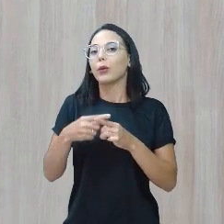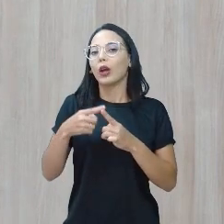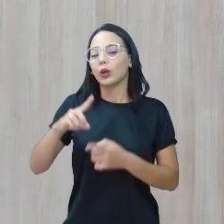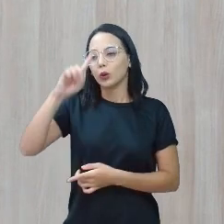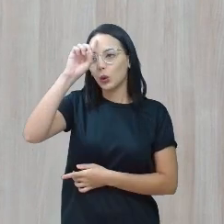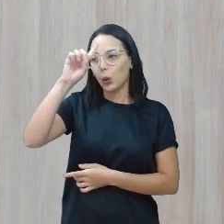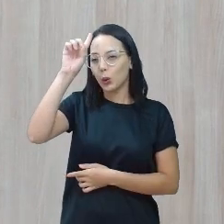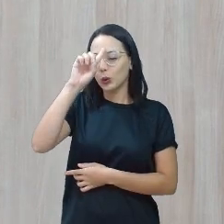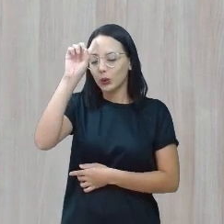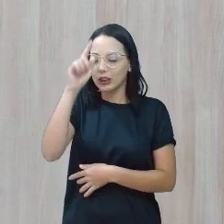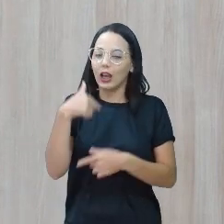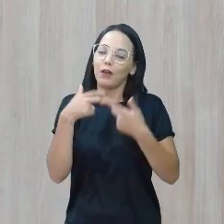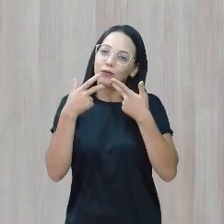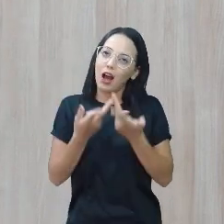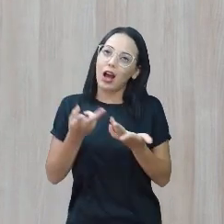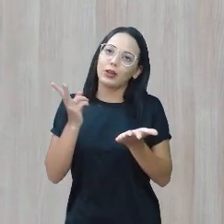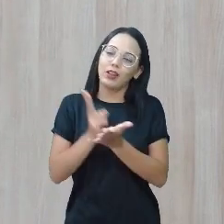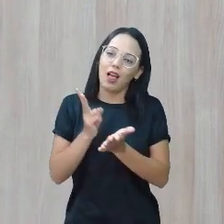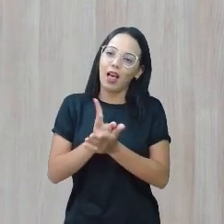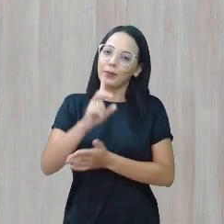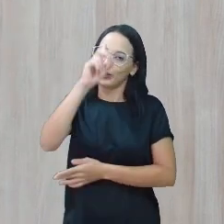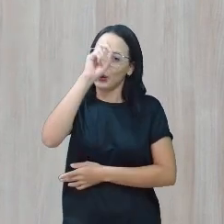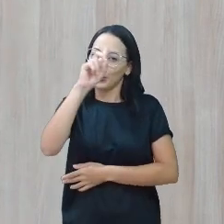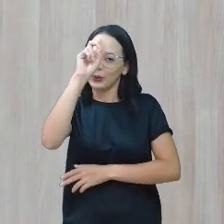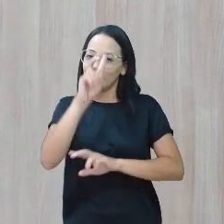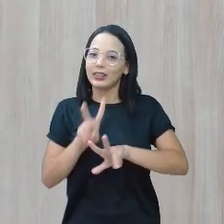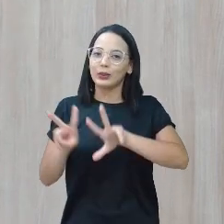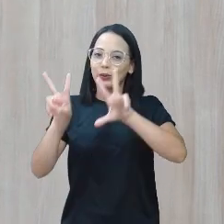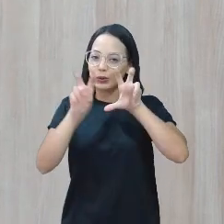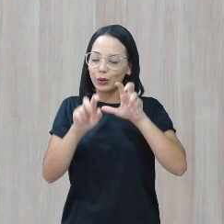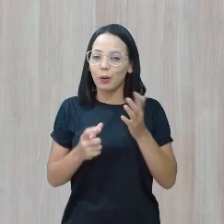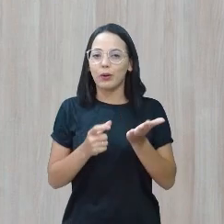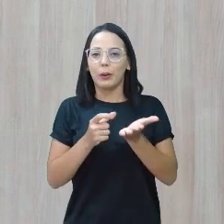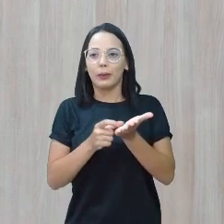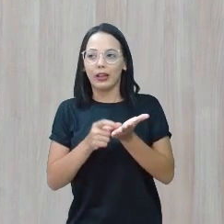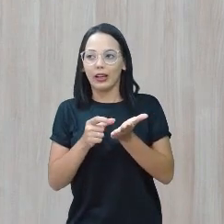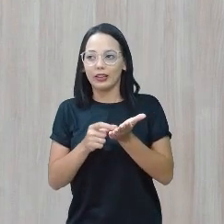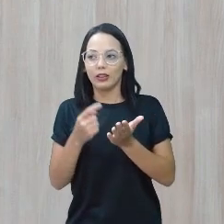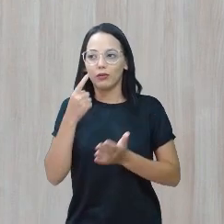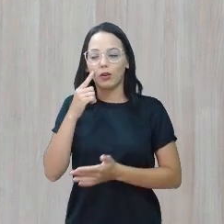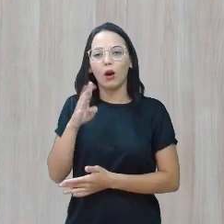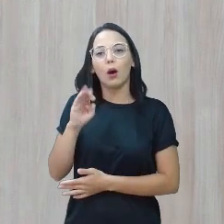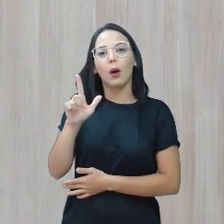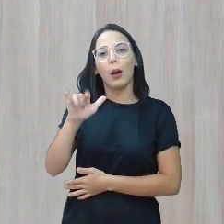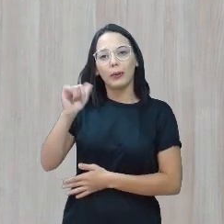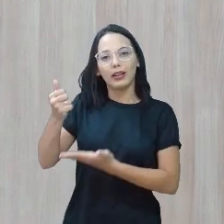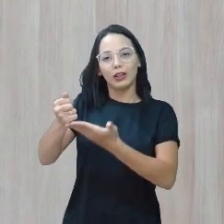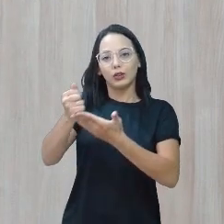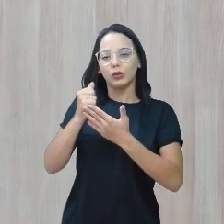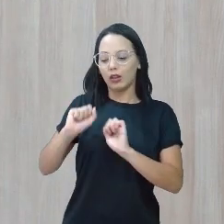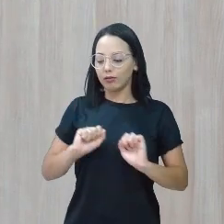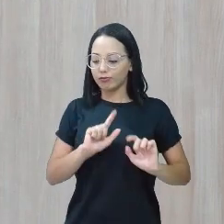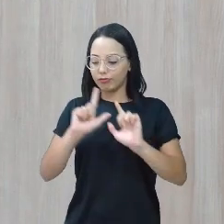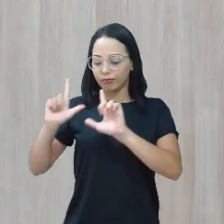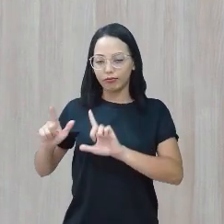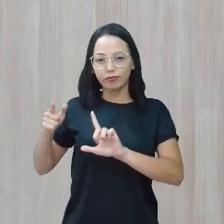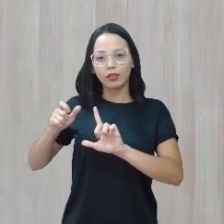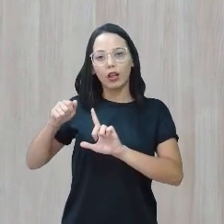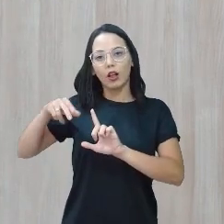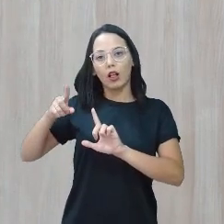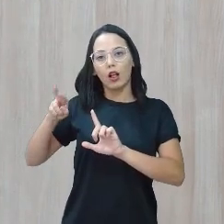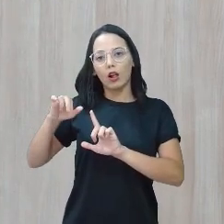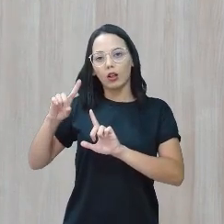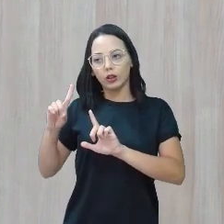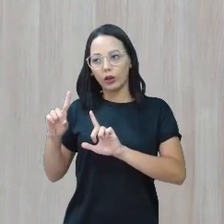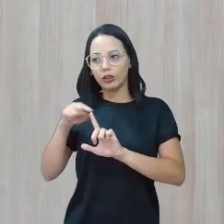dias, eu falo hoje, mas todos os dias a gente está falando sobre o aplicativo. Billy vai me dar uma ajudinha colocando aí na sua tela o QR Code do sistema Android.